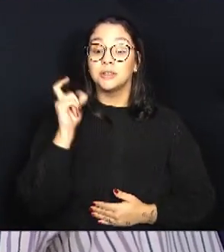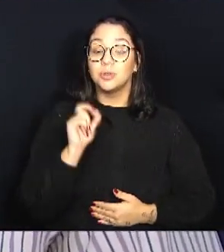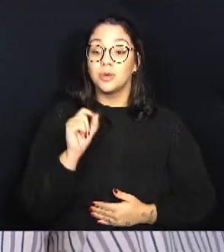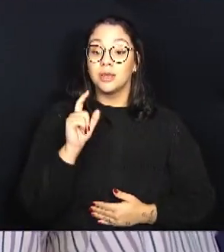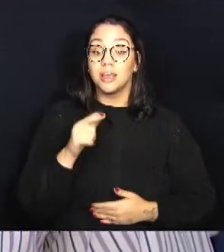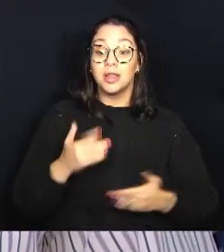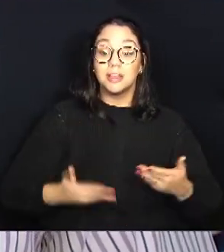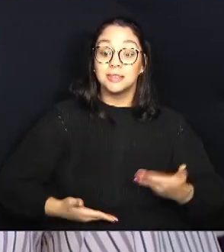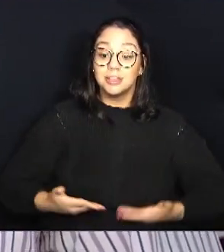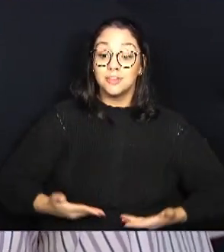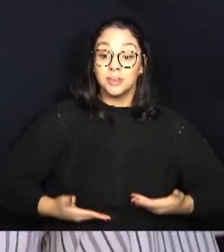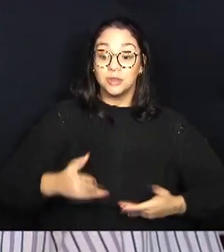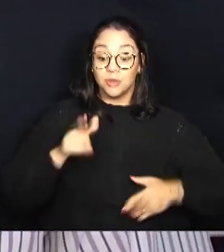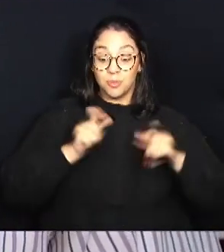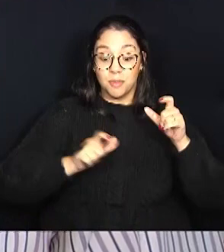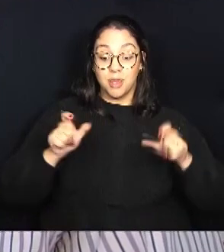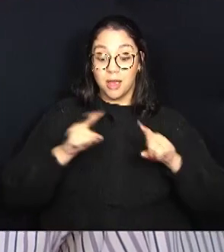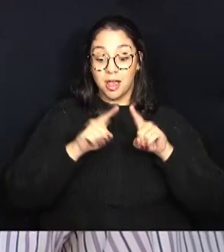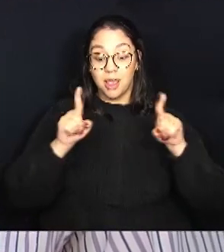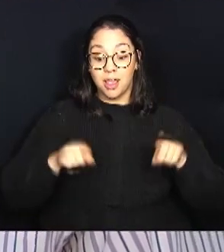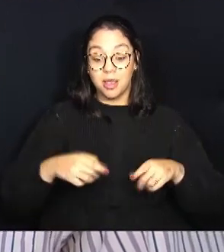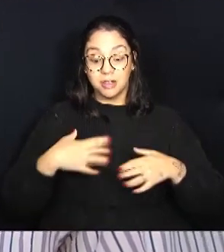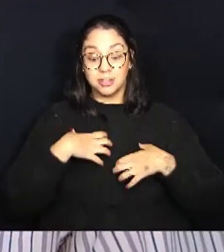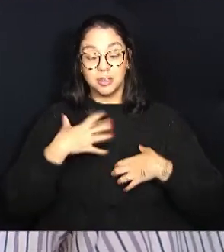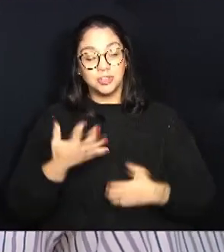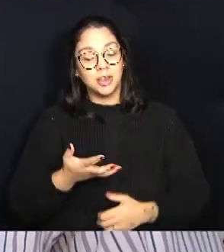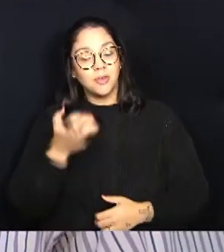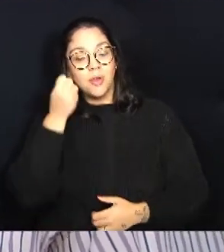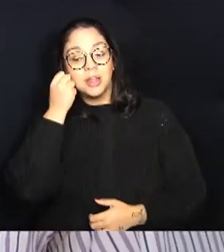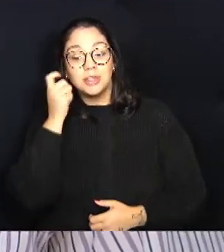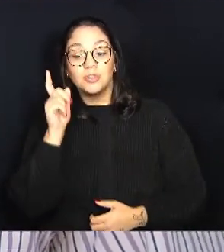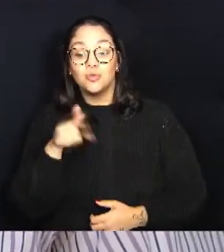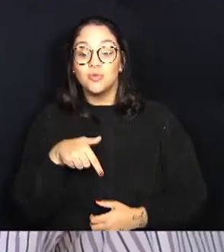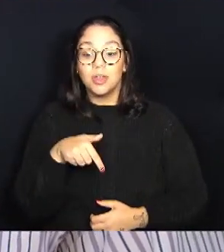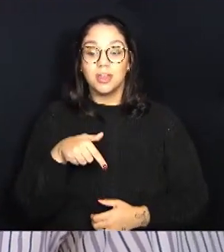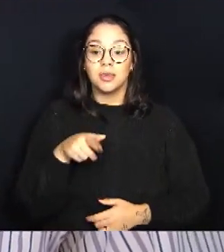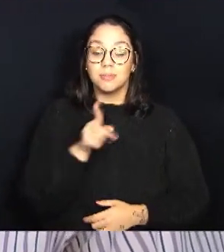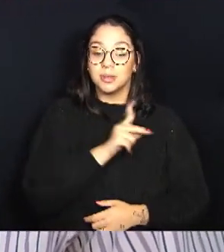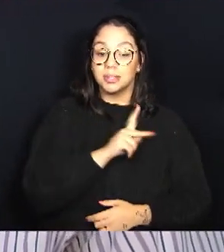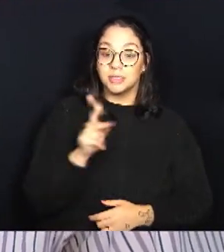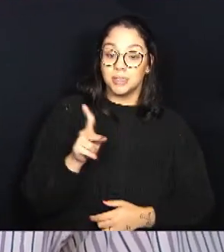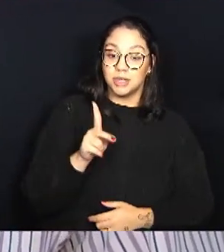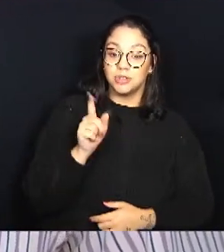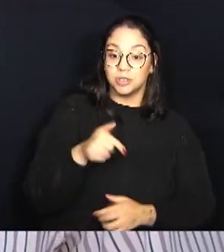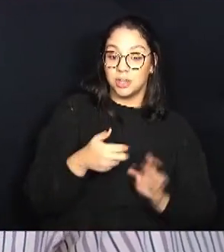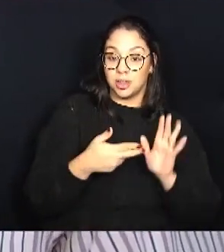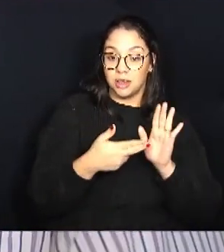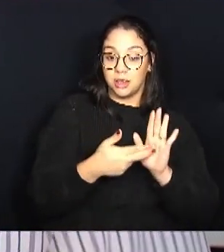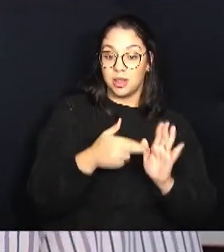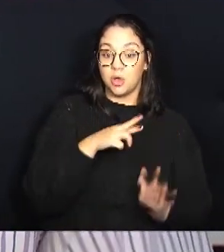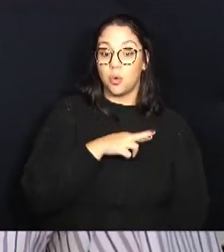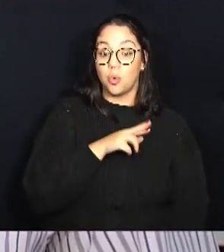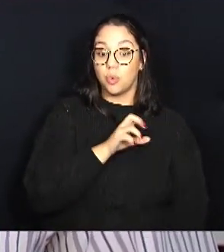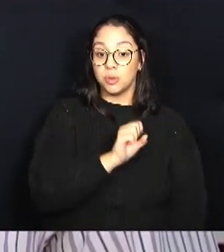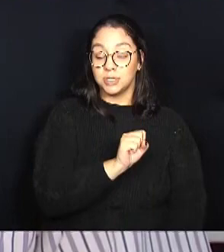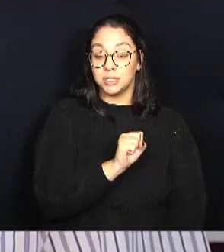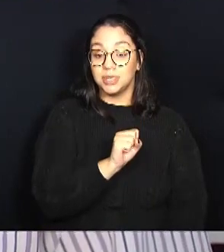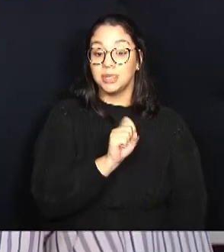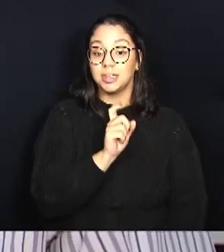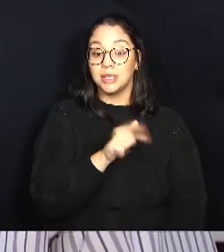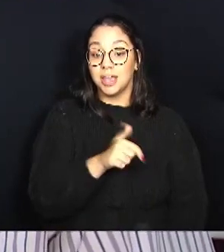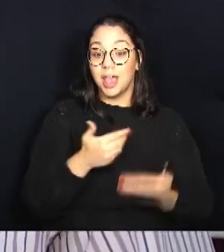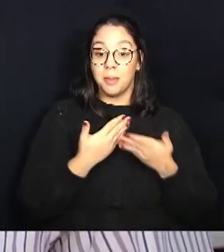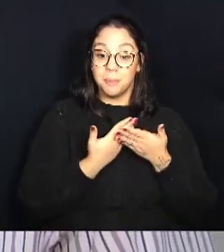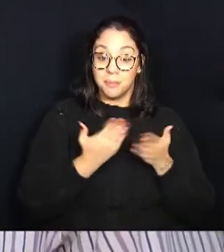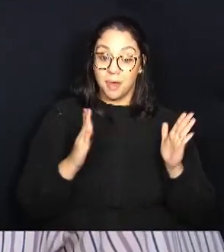está se sentindo acolhido. É isso que nós queremos aqui. A presidência, na figura do Rossini, tem sido muito aberta,